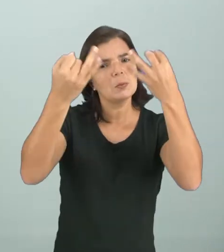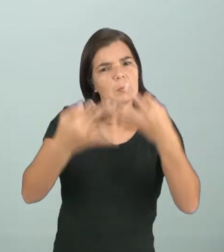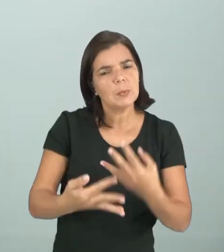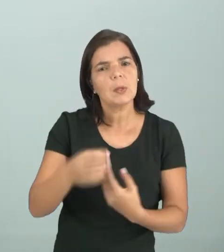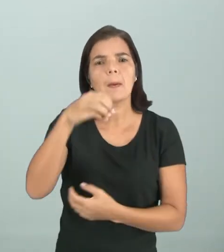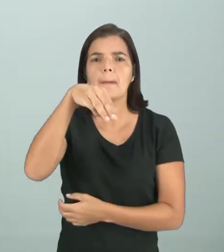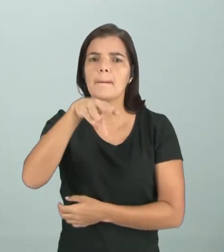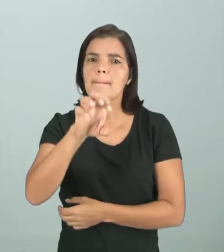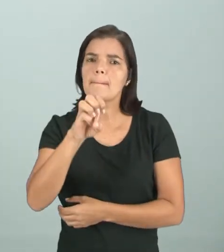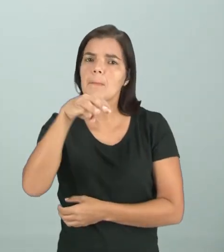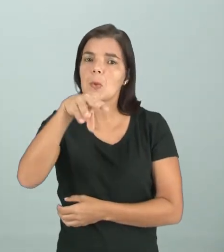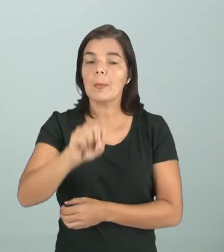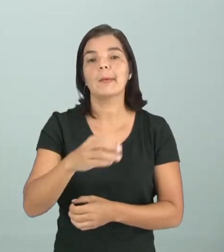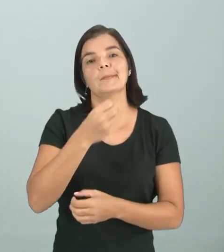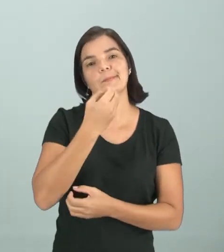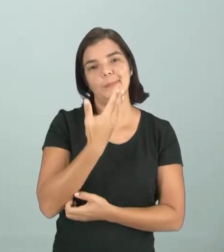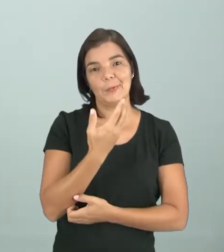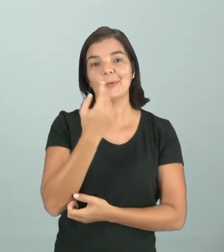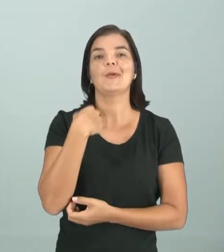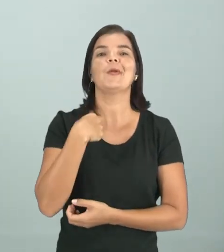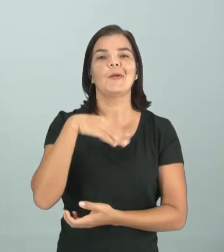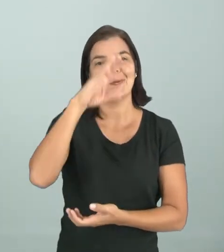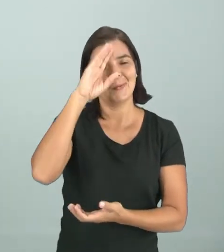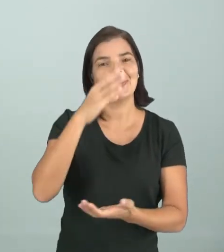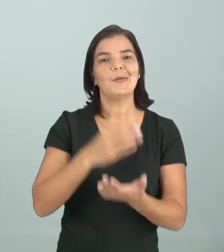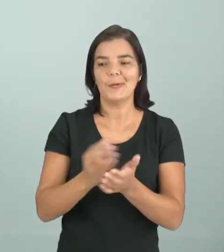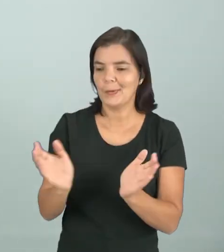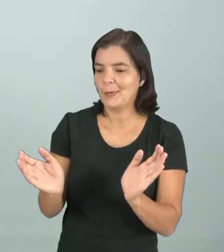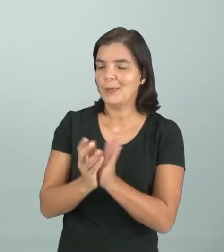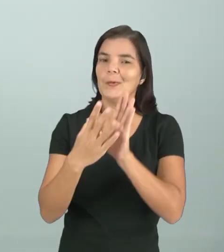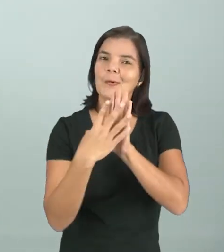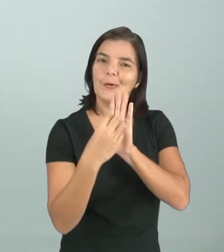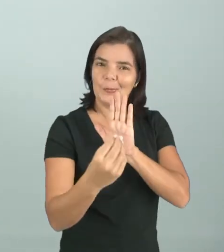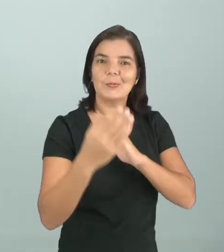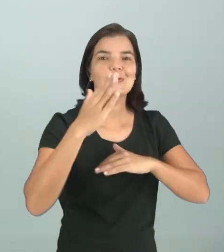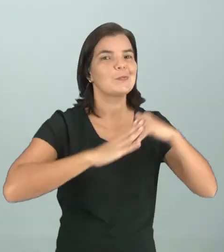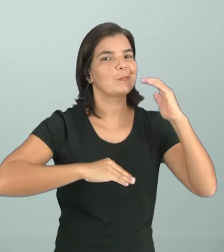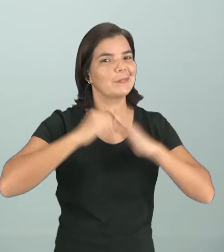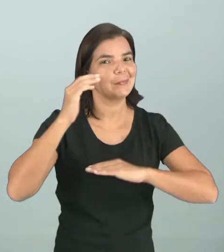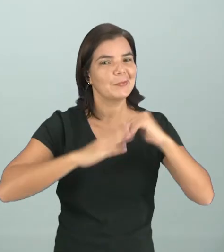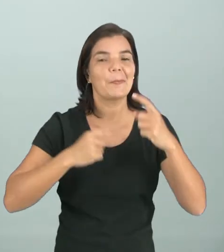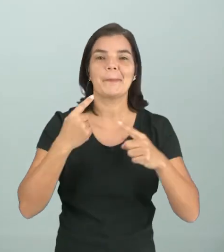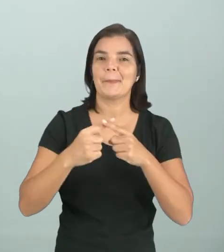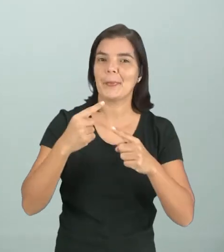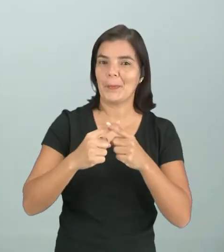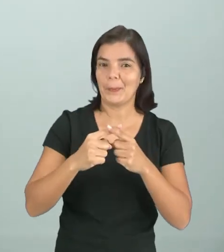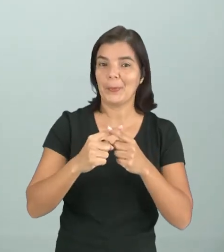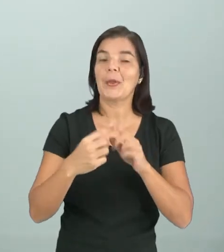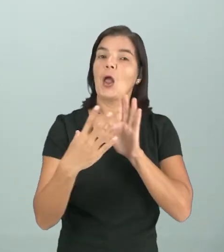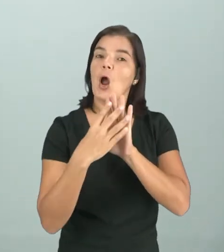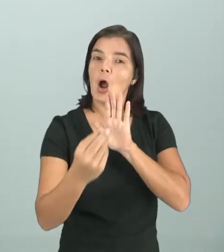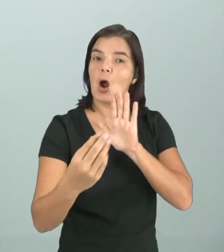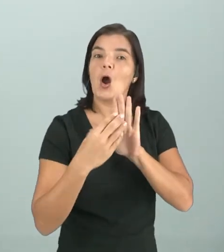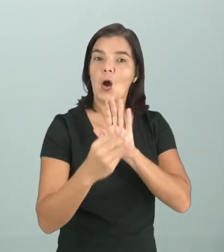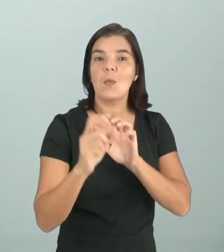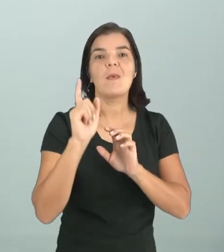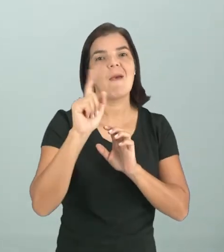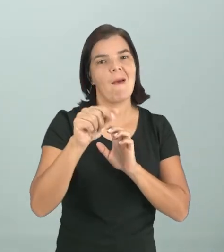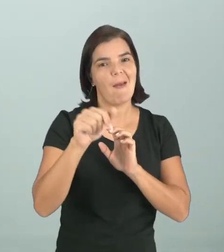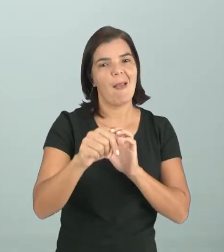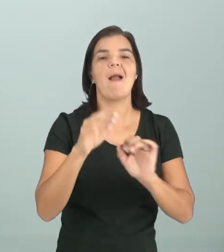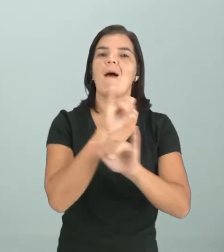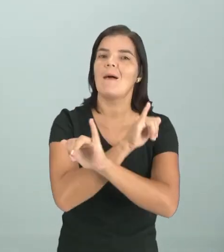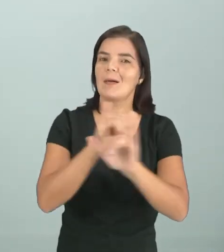sobre memes? Bom, eu creio que eu estou falando para um grupo de especialistas, até porque os memes viraram um meio